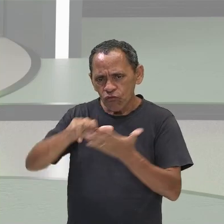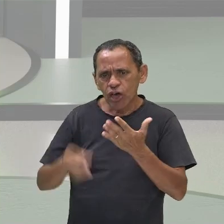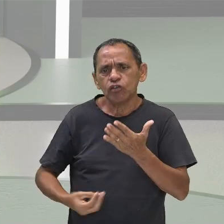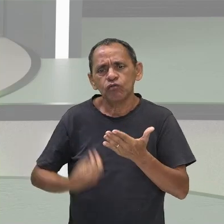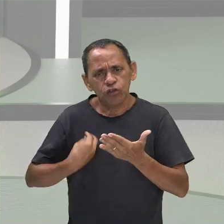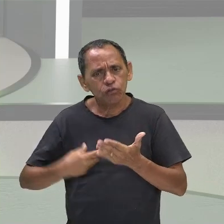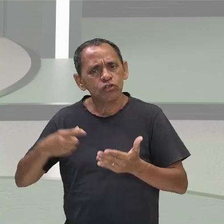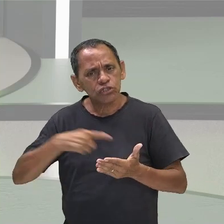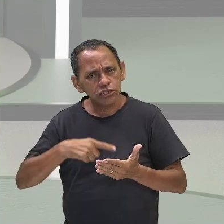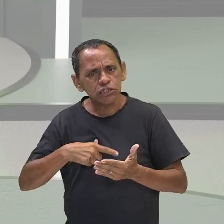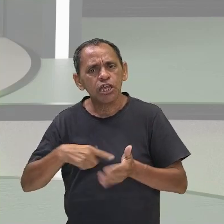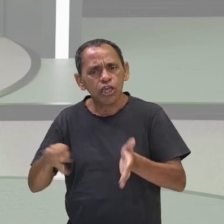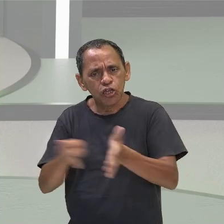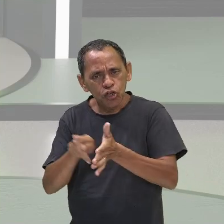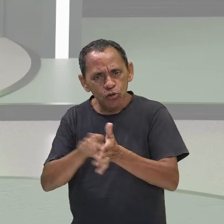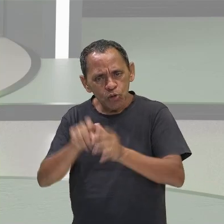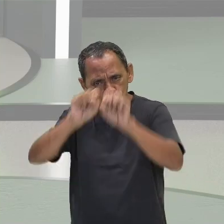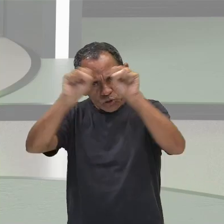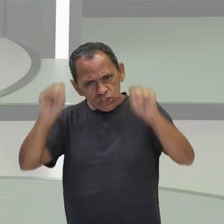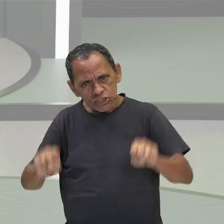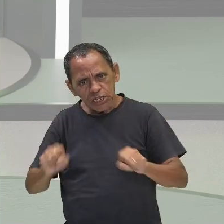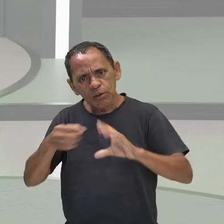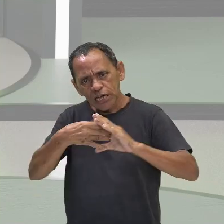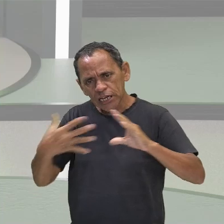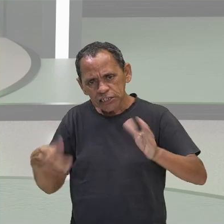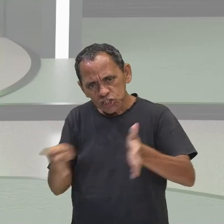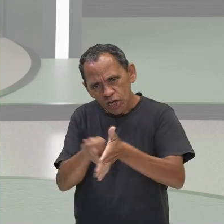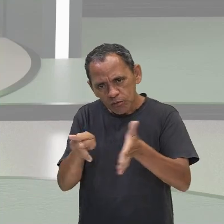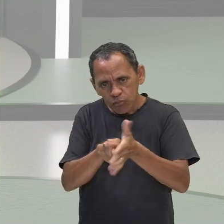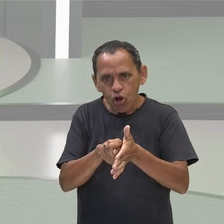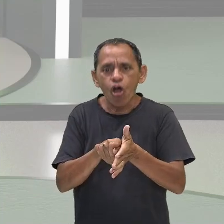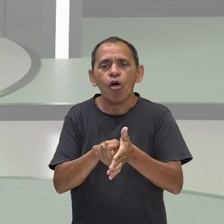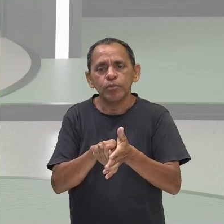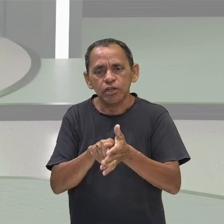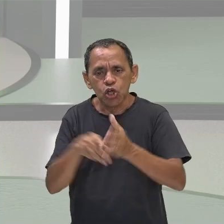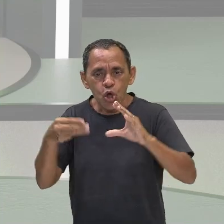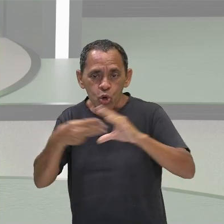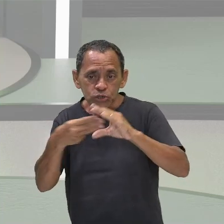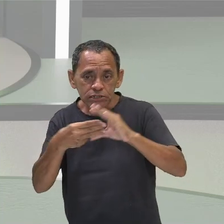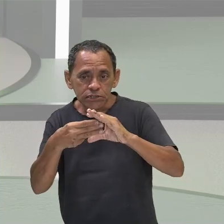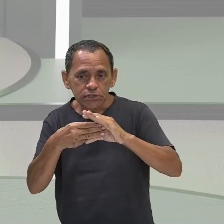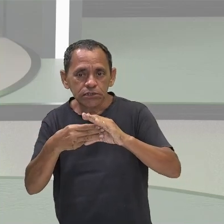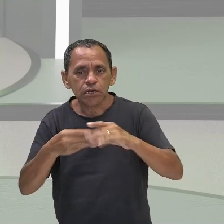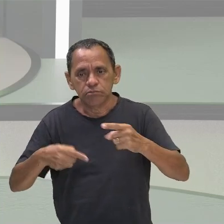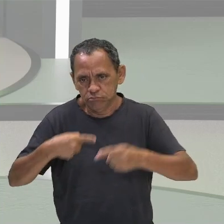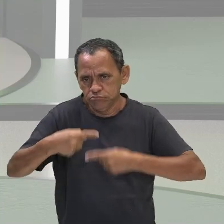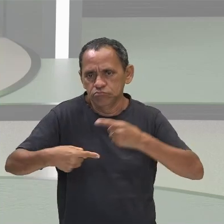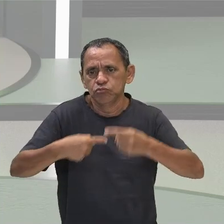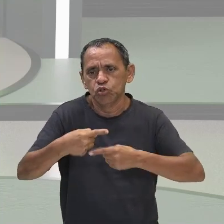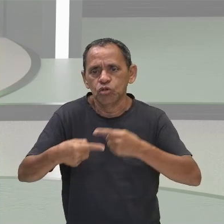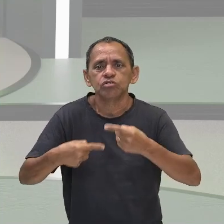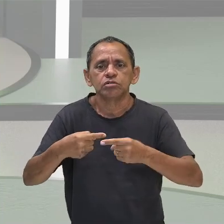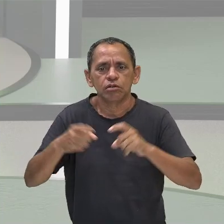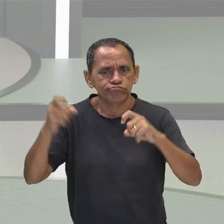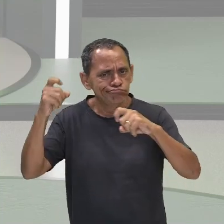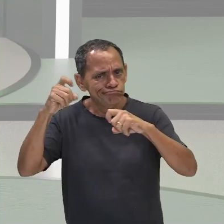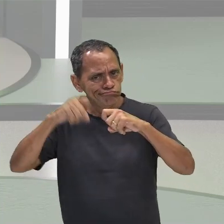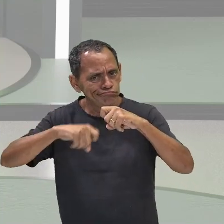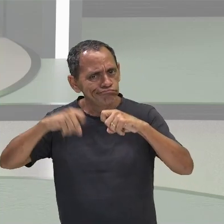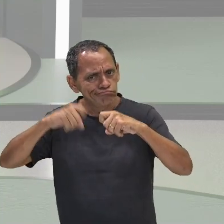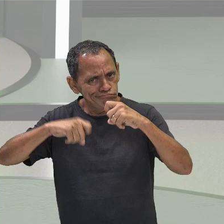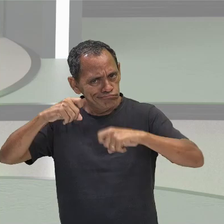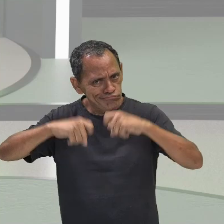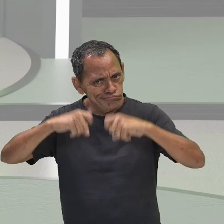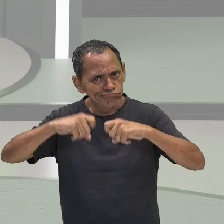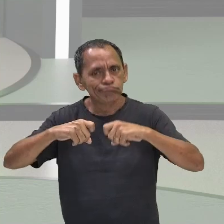reprodutor com essas características, né, com células de reprodução sexual, né,